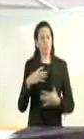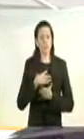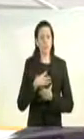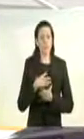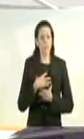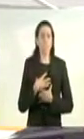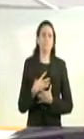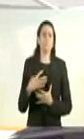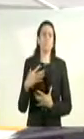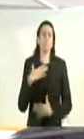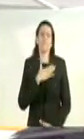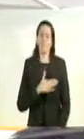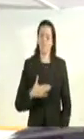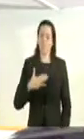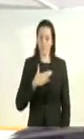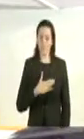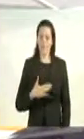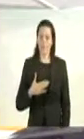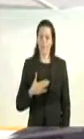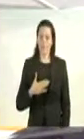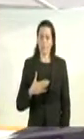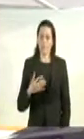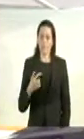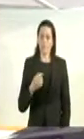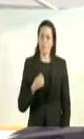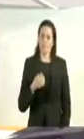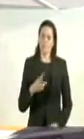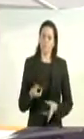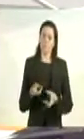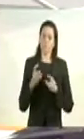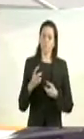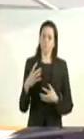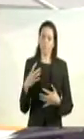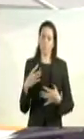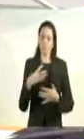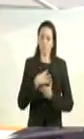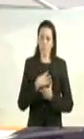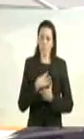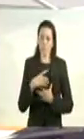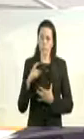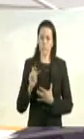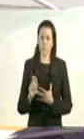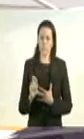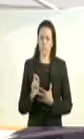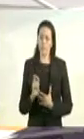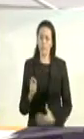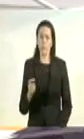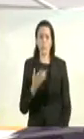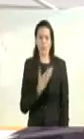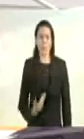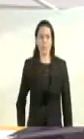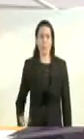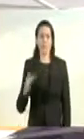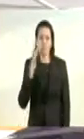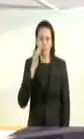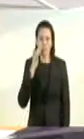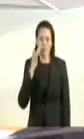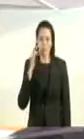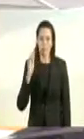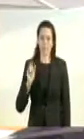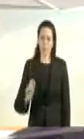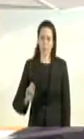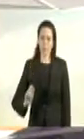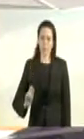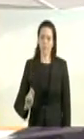nossa discussão. Porque quer dizer, então, que quando o governador vai para a imprensa nacional dizer que só tinha bandido no